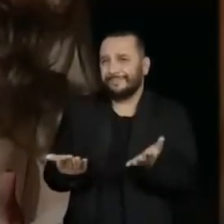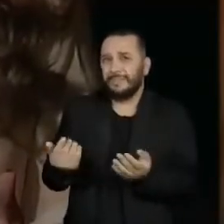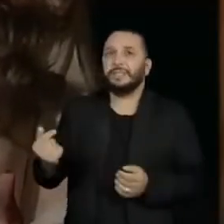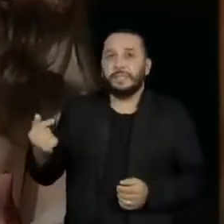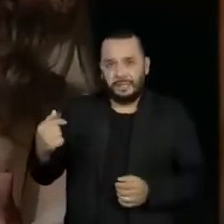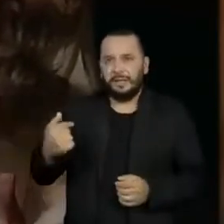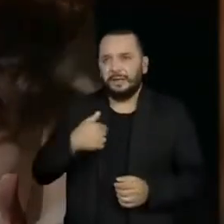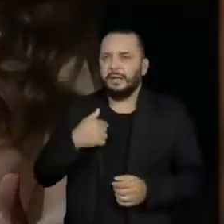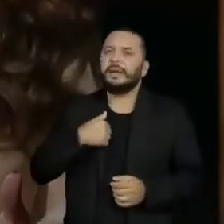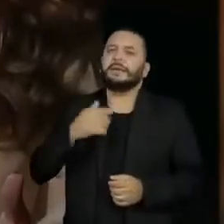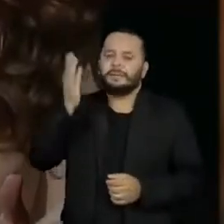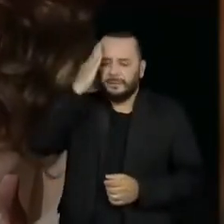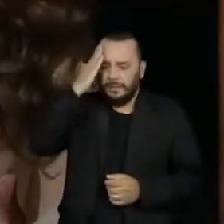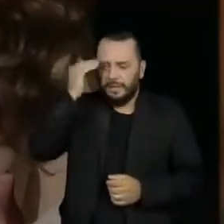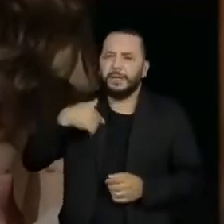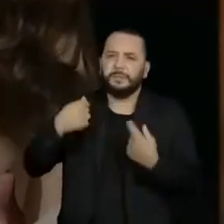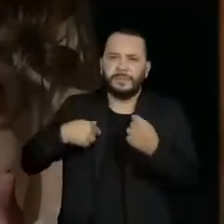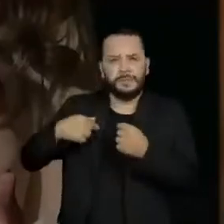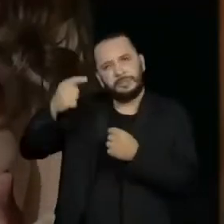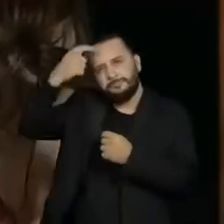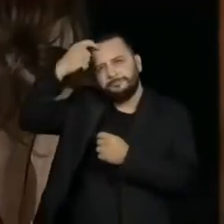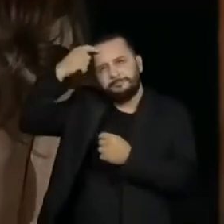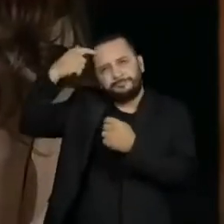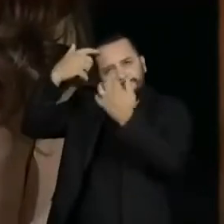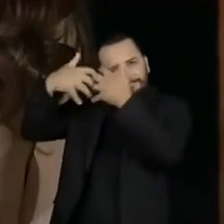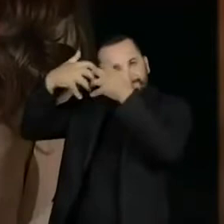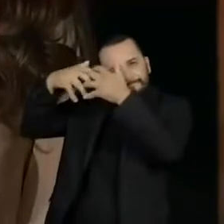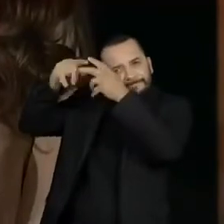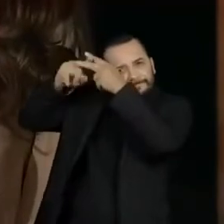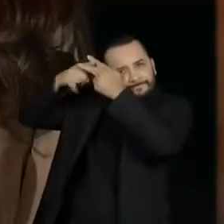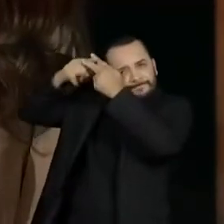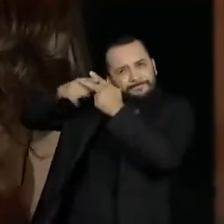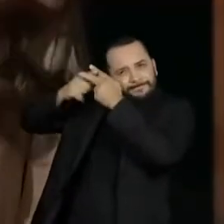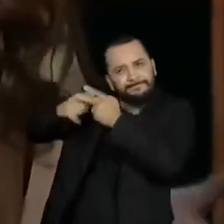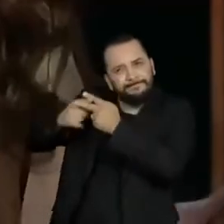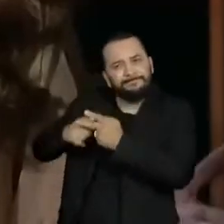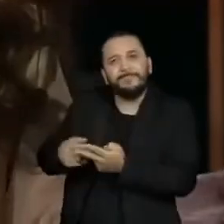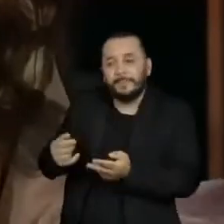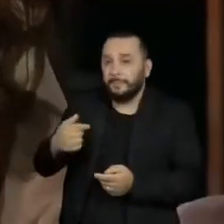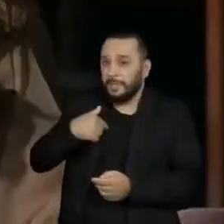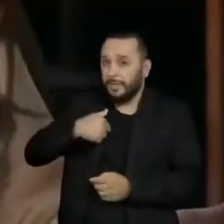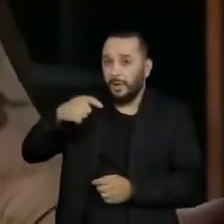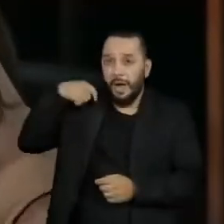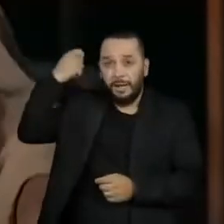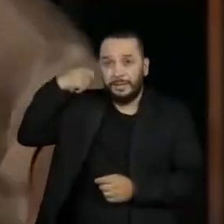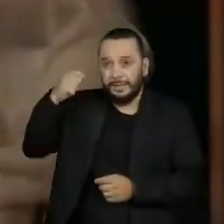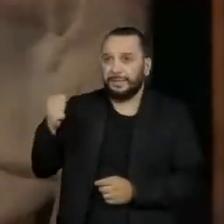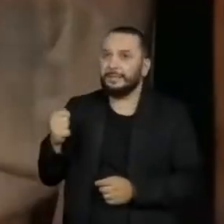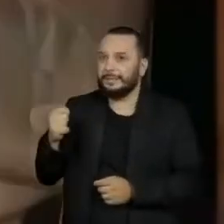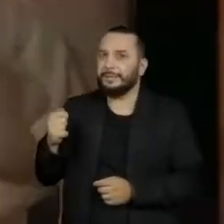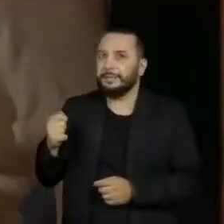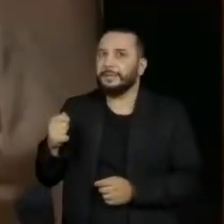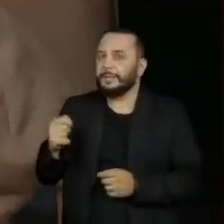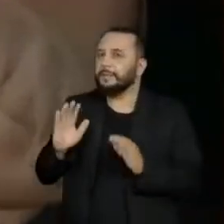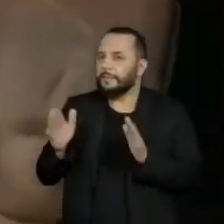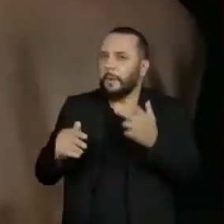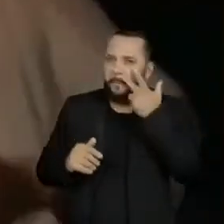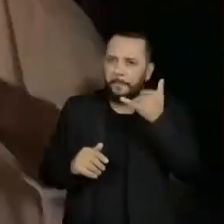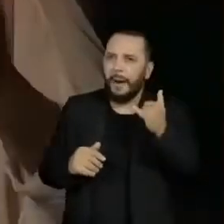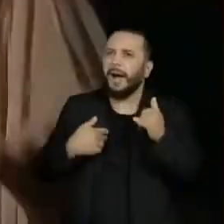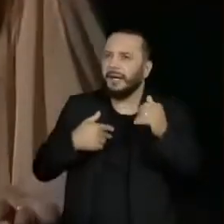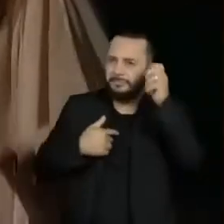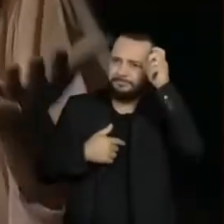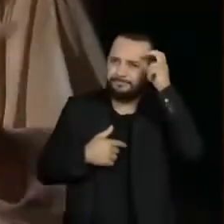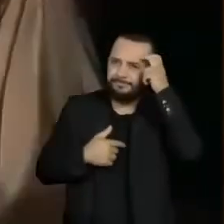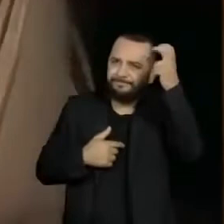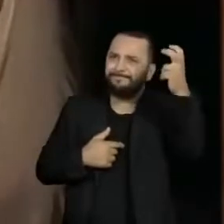racista em desconstrução, machista em desconstrução, etc. Mas sou atriz, e meus pais eram bem cultos, bem modernos. Minha mãe,